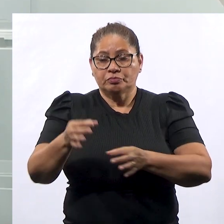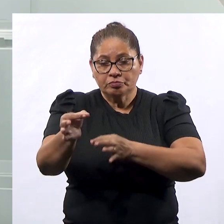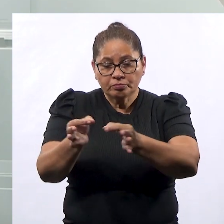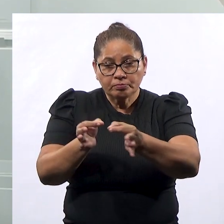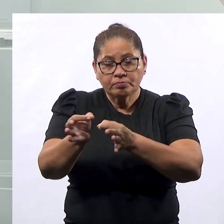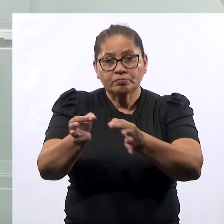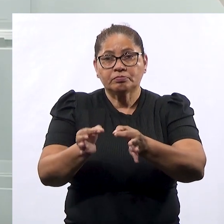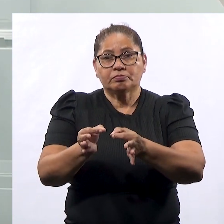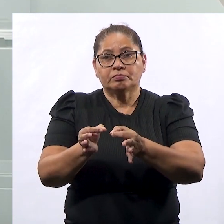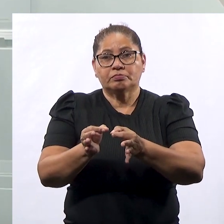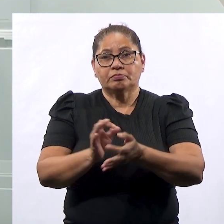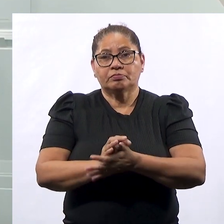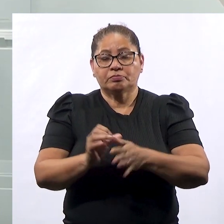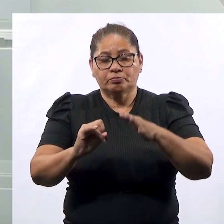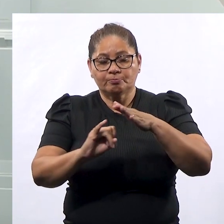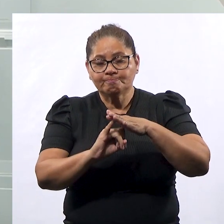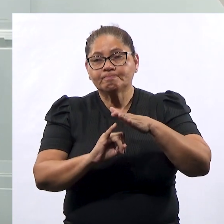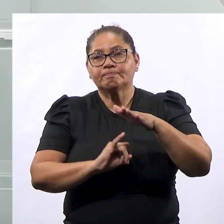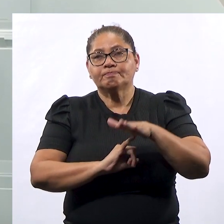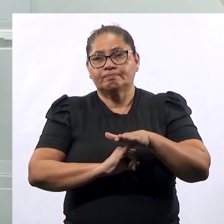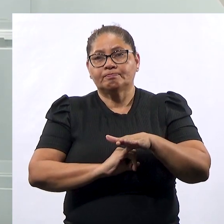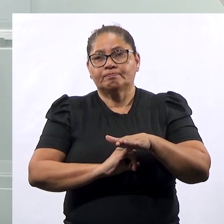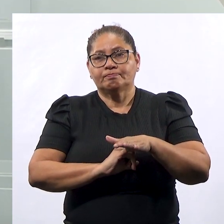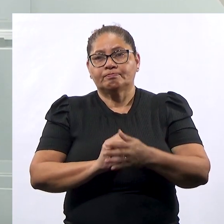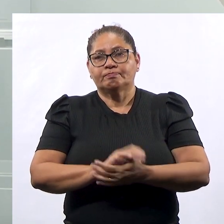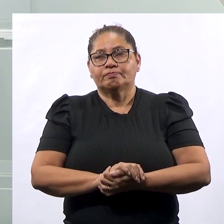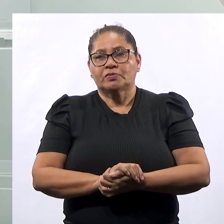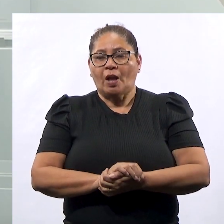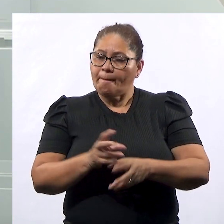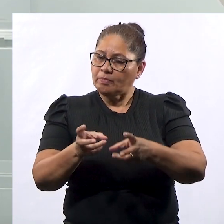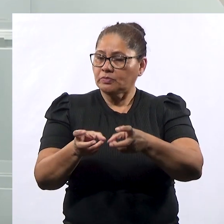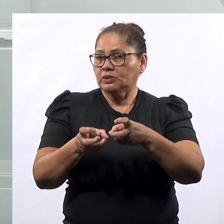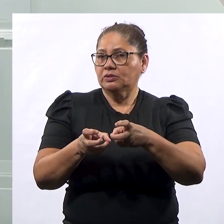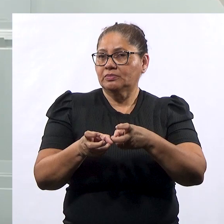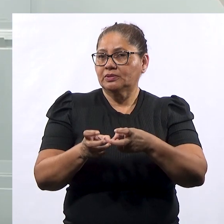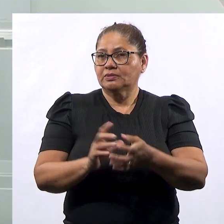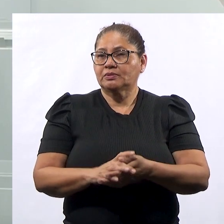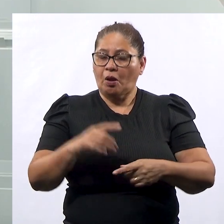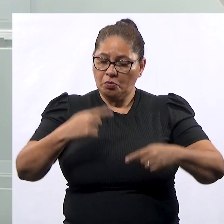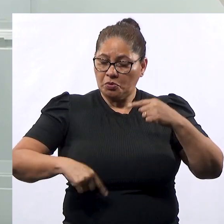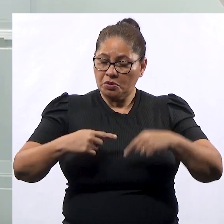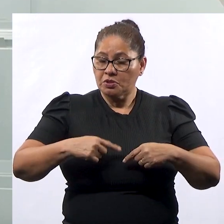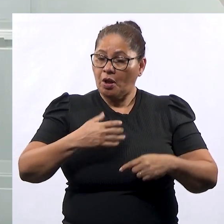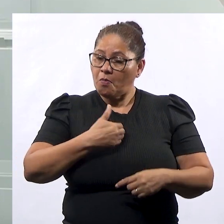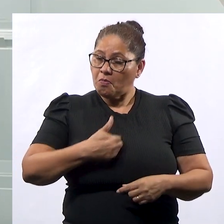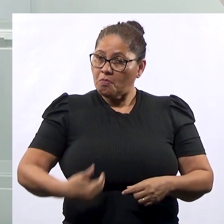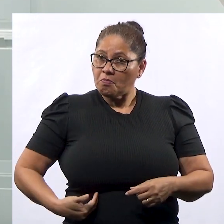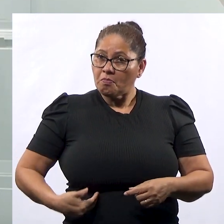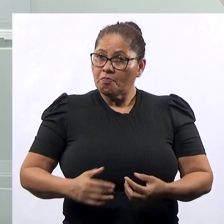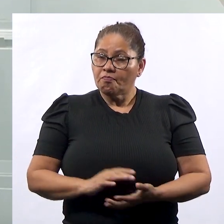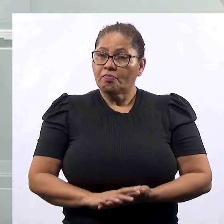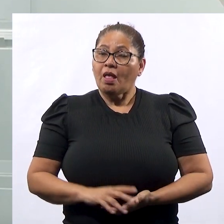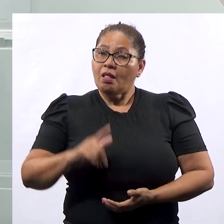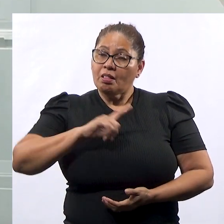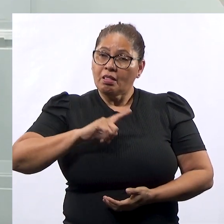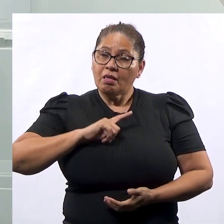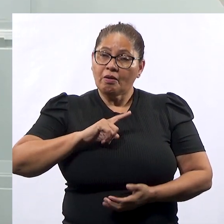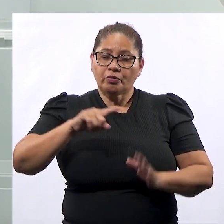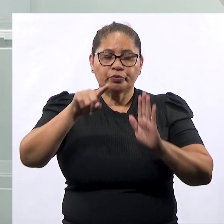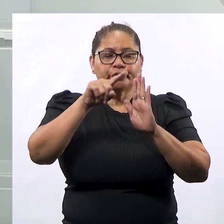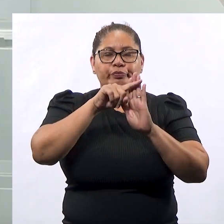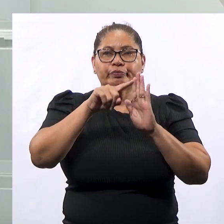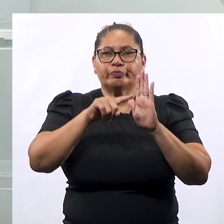pelas organizações institucionais. Então, aí você já reparou? Então, são políticas públicas. Até